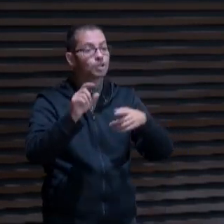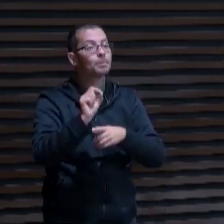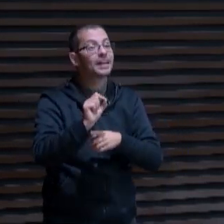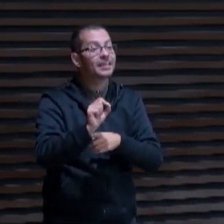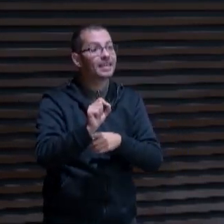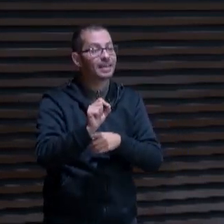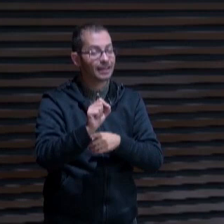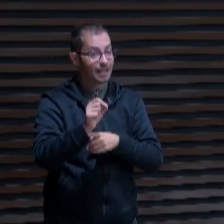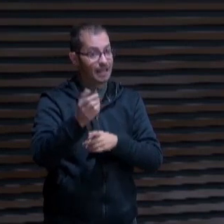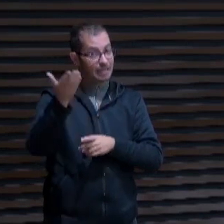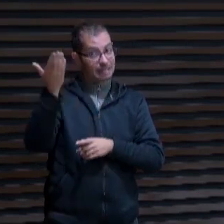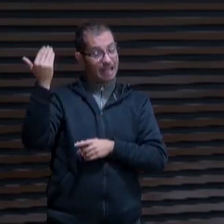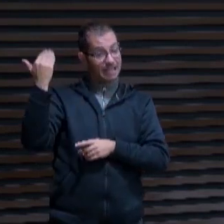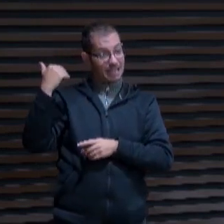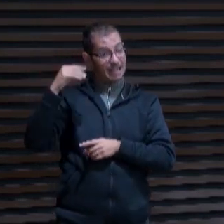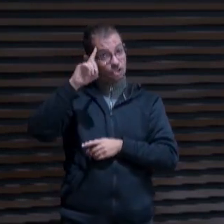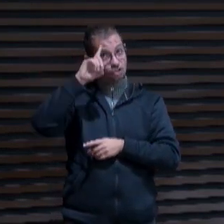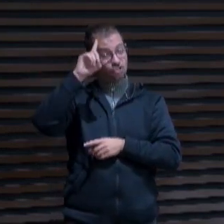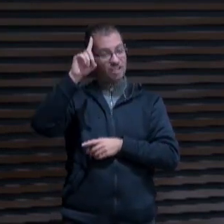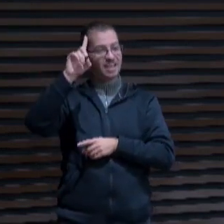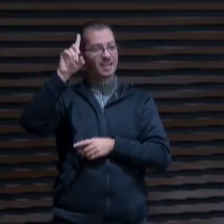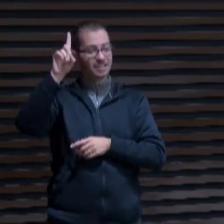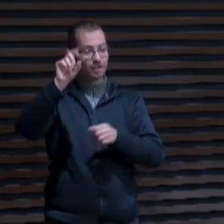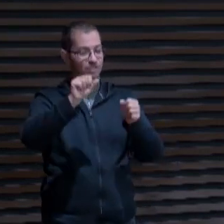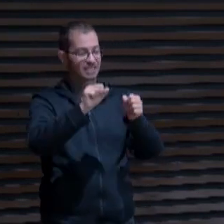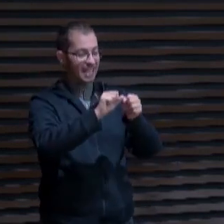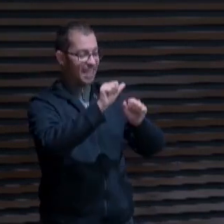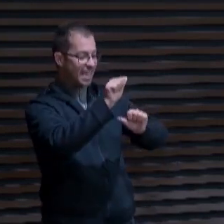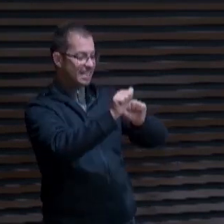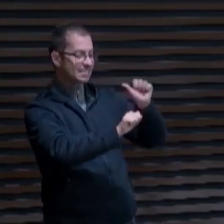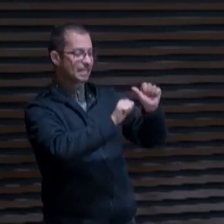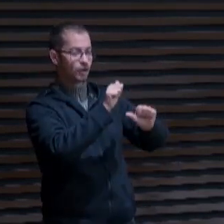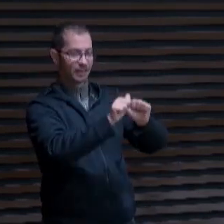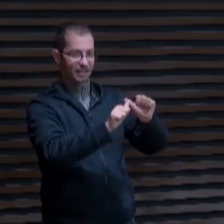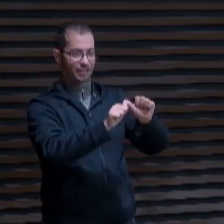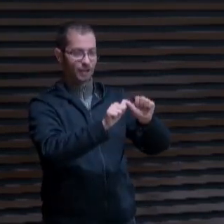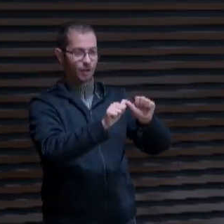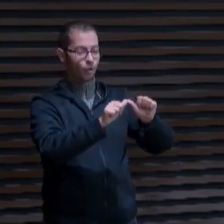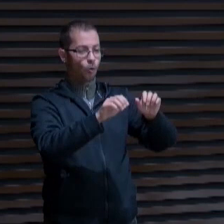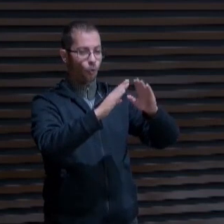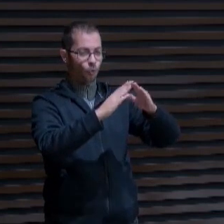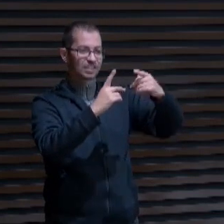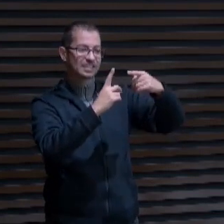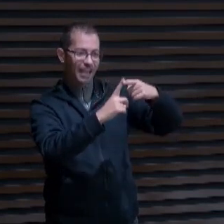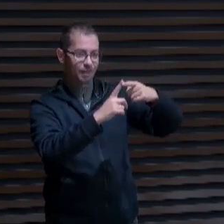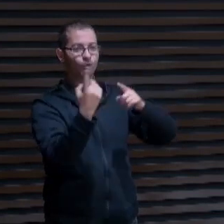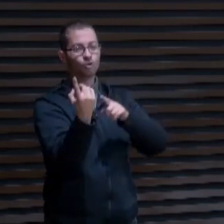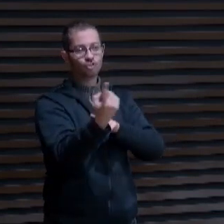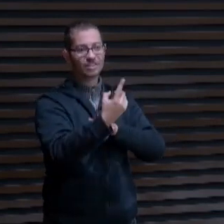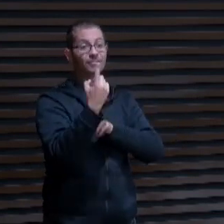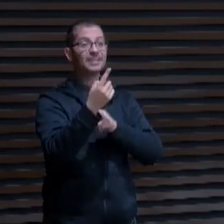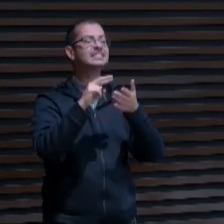dia restaurarei o tabernáculo de Davi. Intimidade, presença do Senhor, oferta